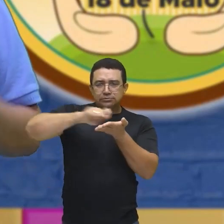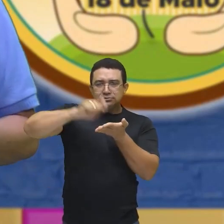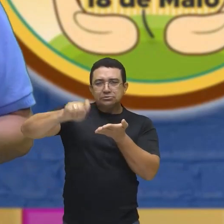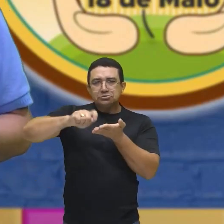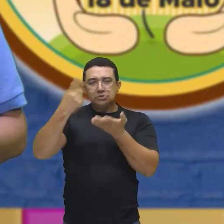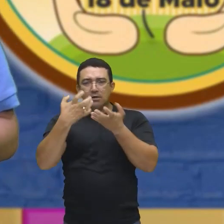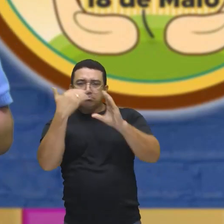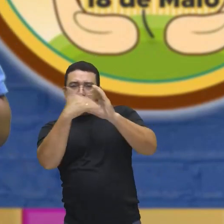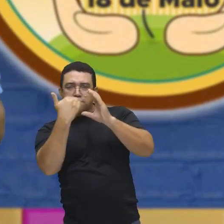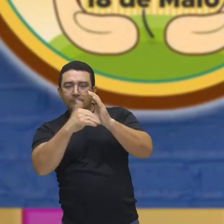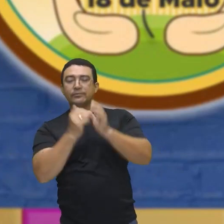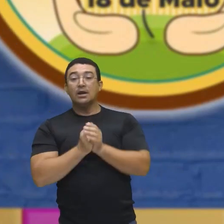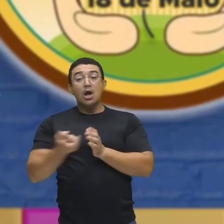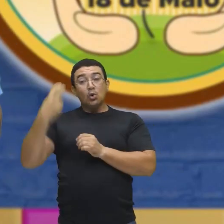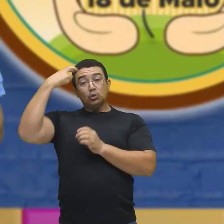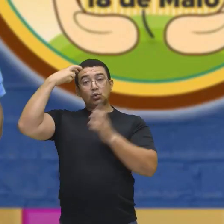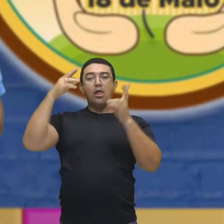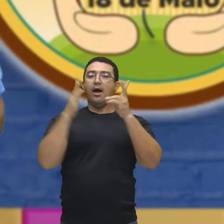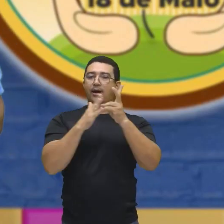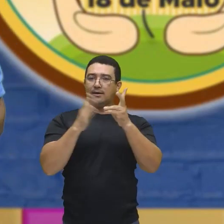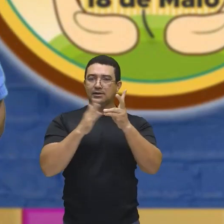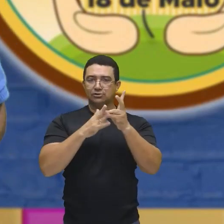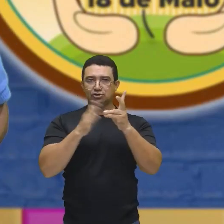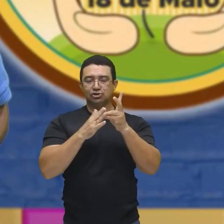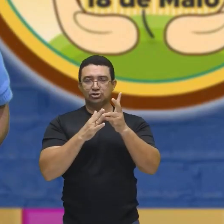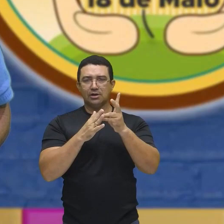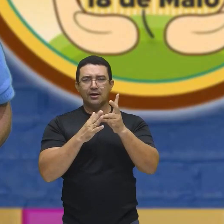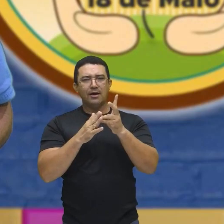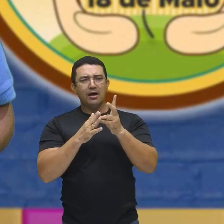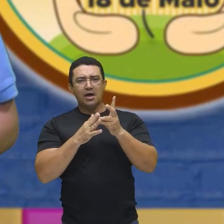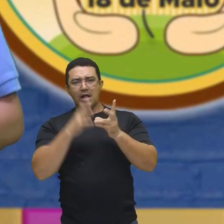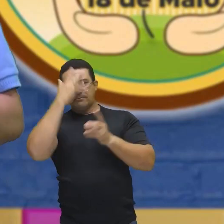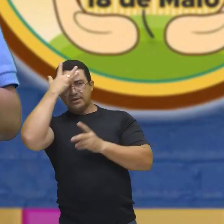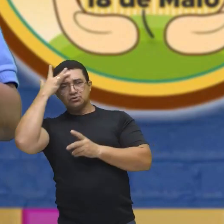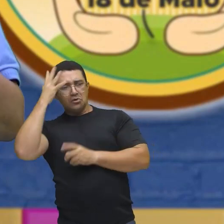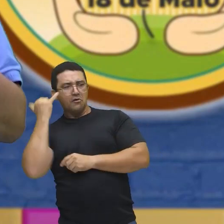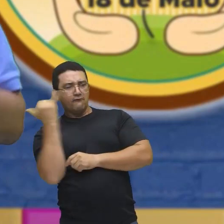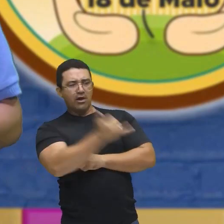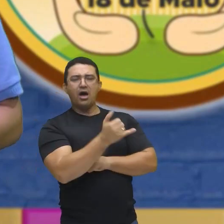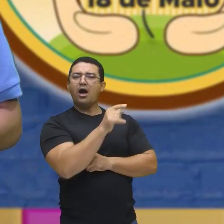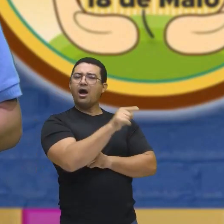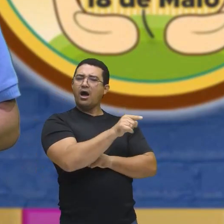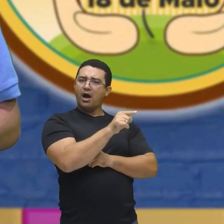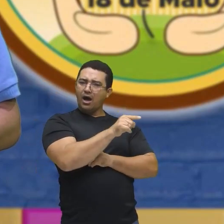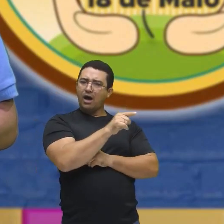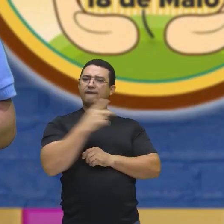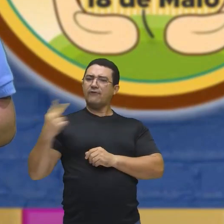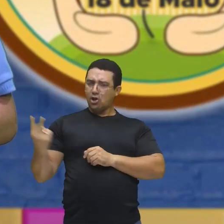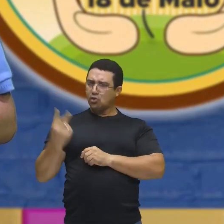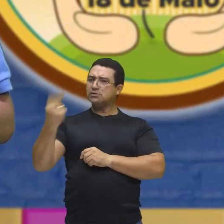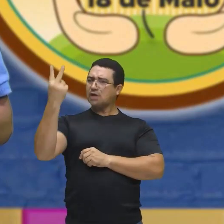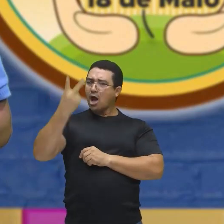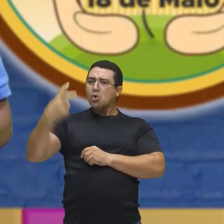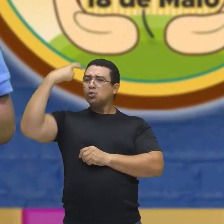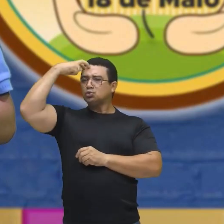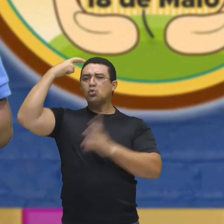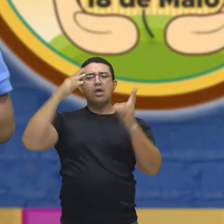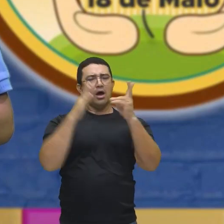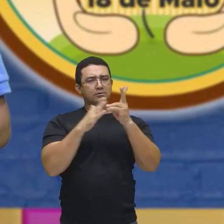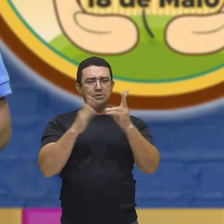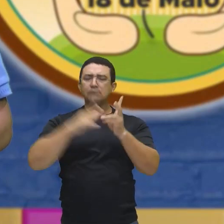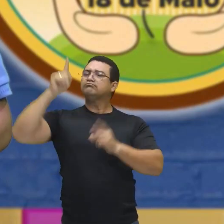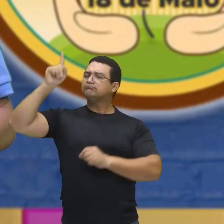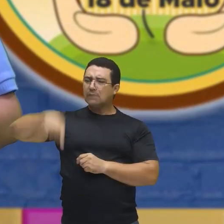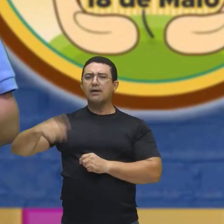essa cultura indígena, ser tratado como indígena, né? Valorizar a cultura indígena é